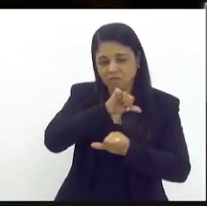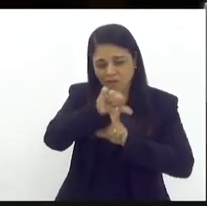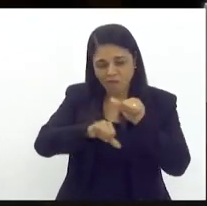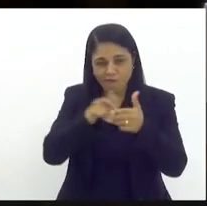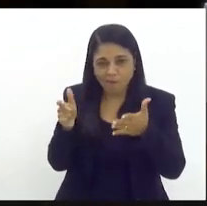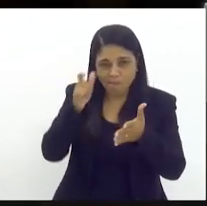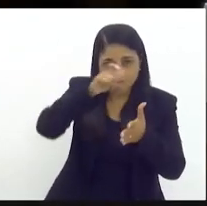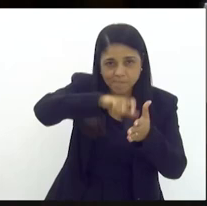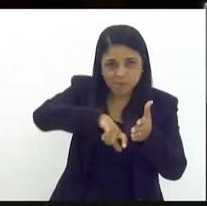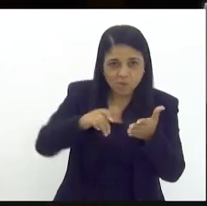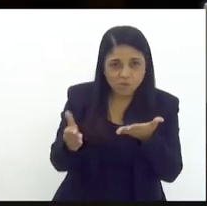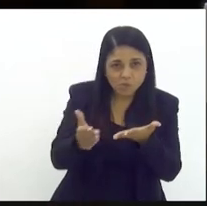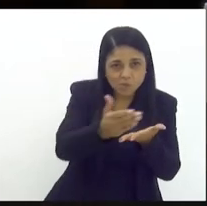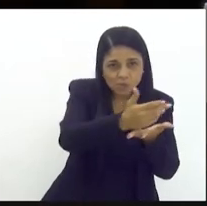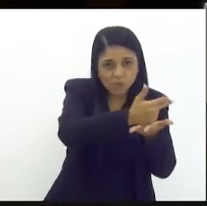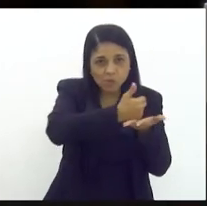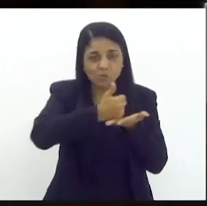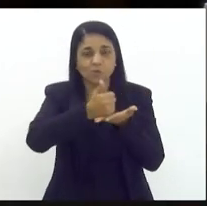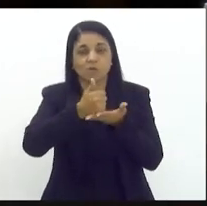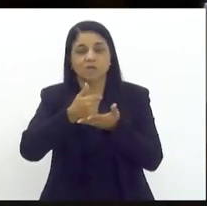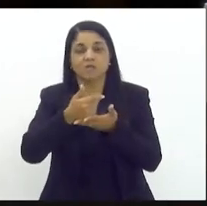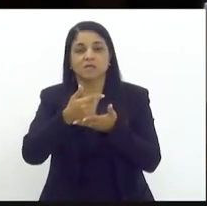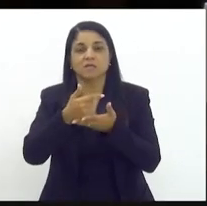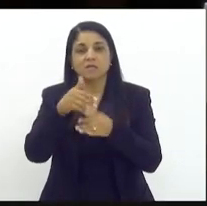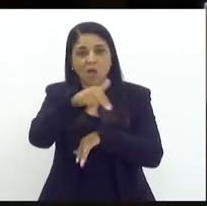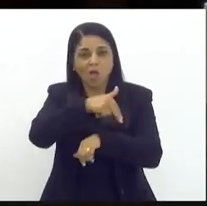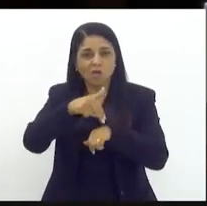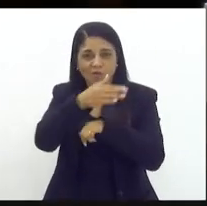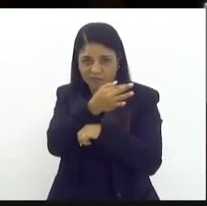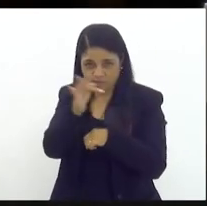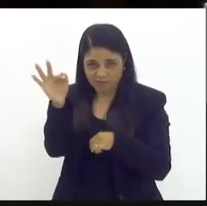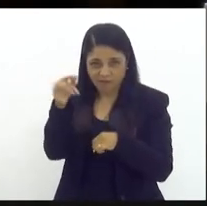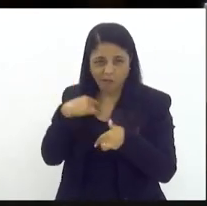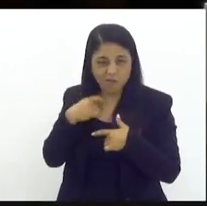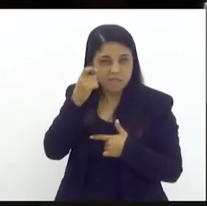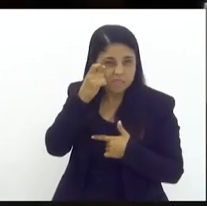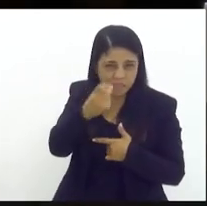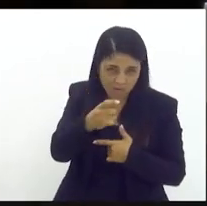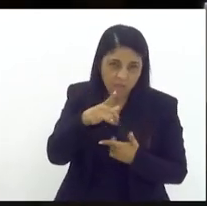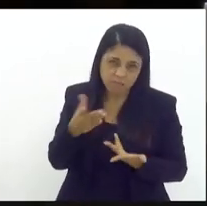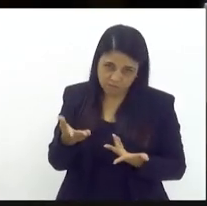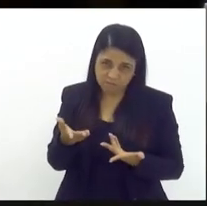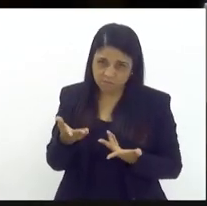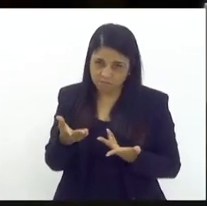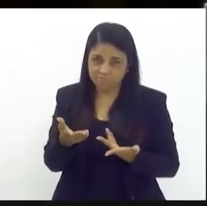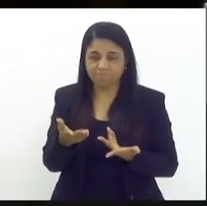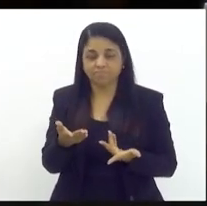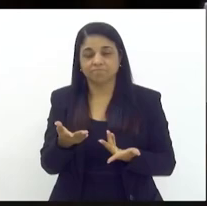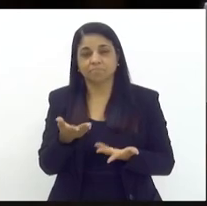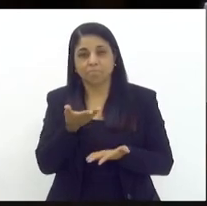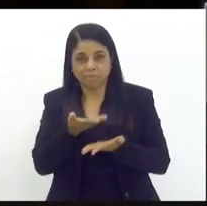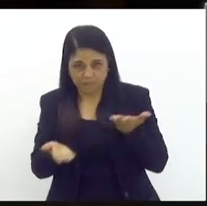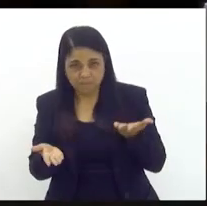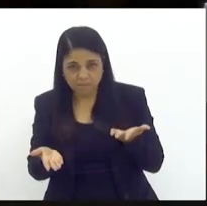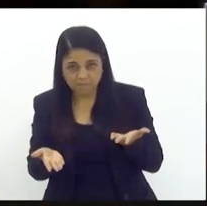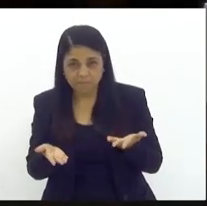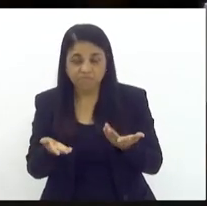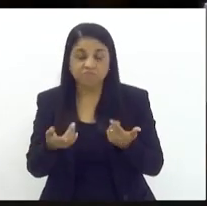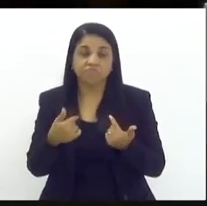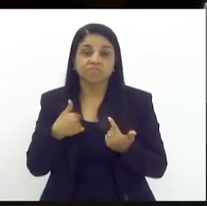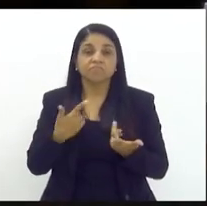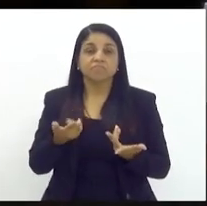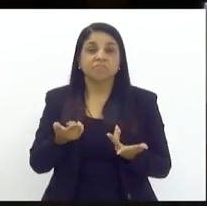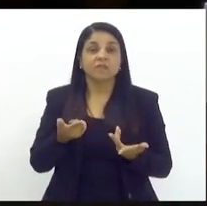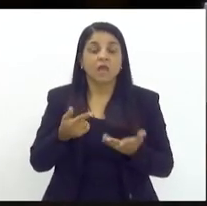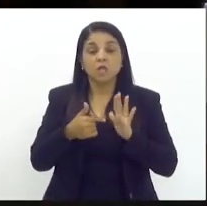Federação da Federação e aos interesses eu acho que estão mais é corretos e isso meio que não não consegue